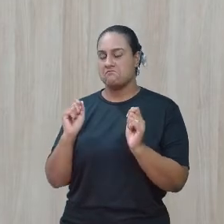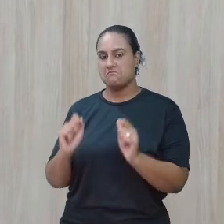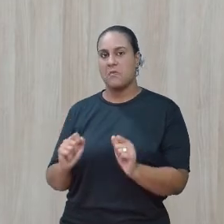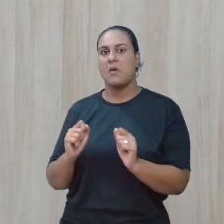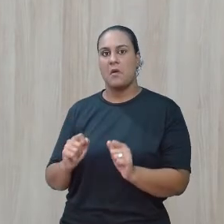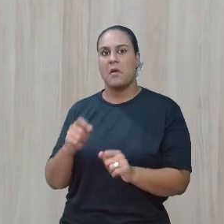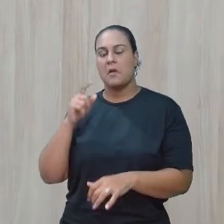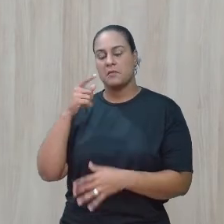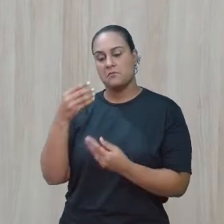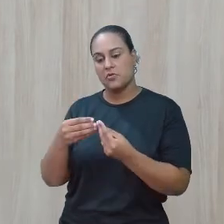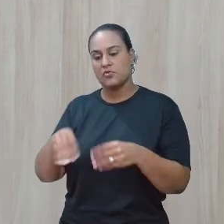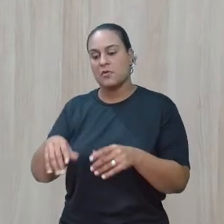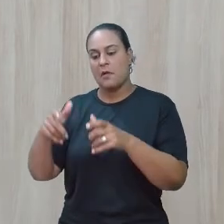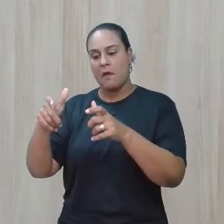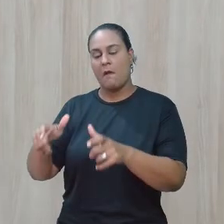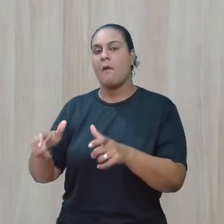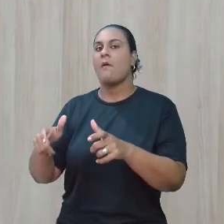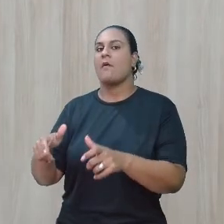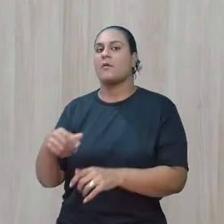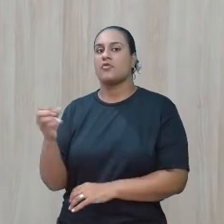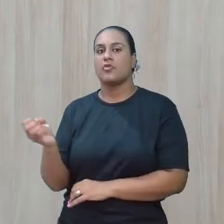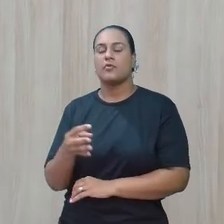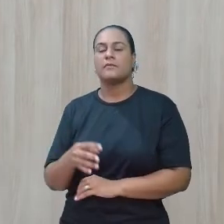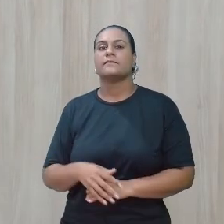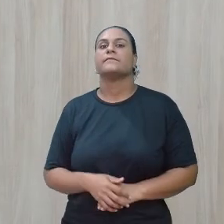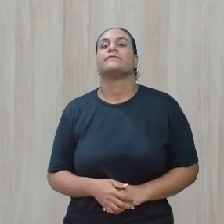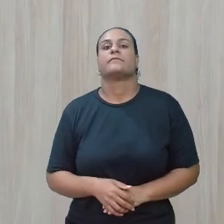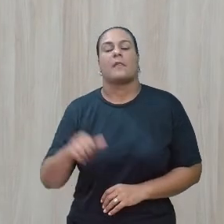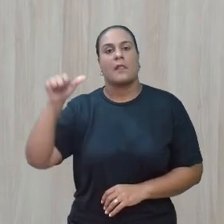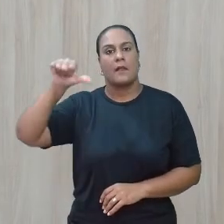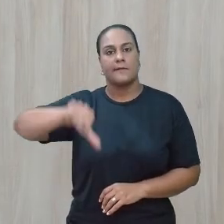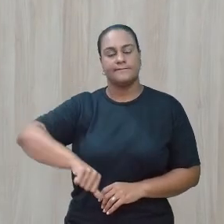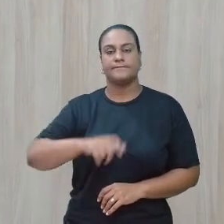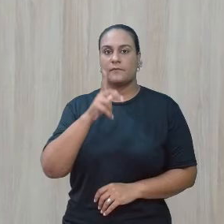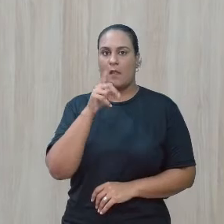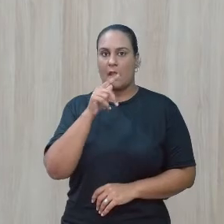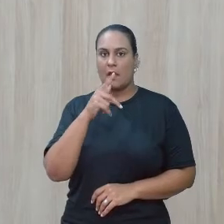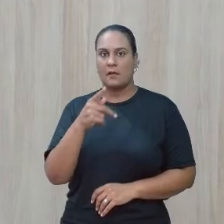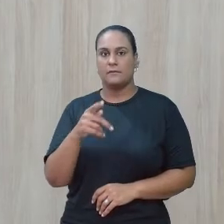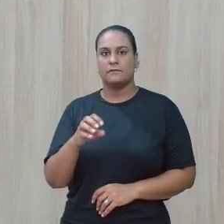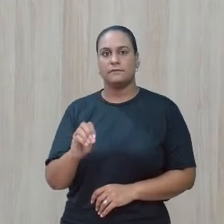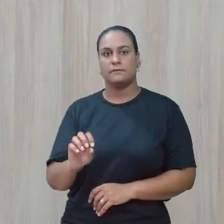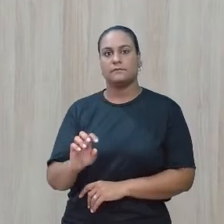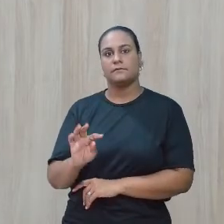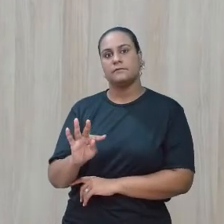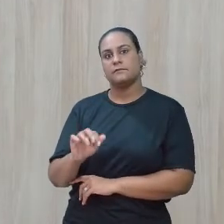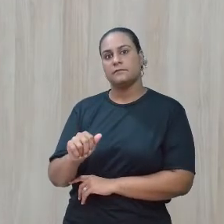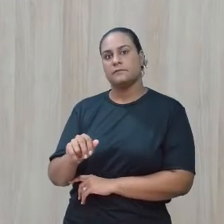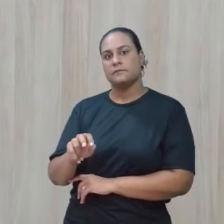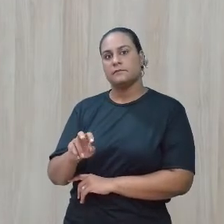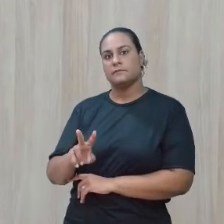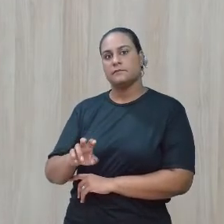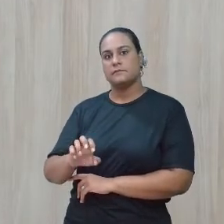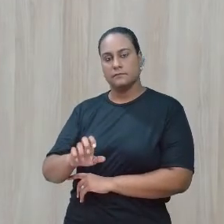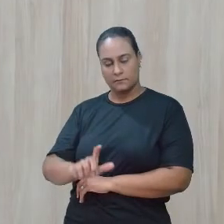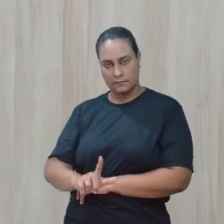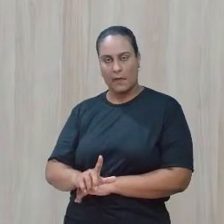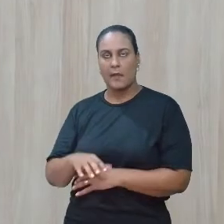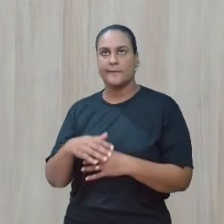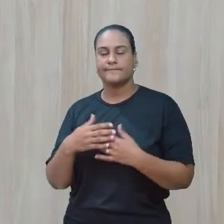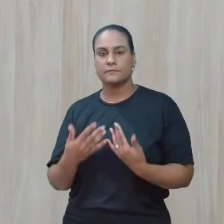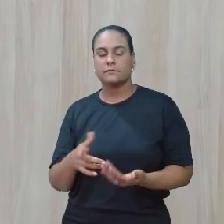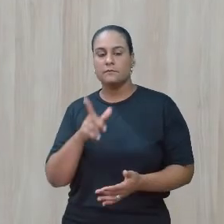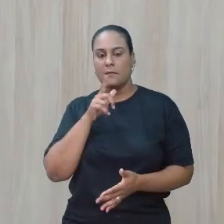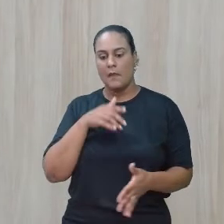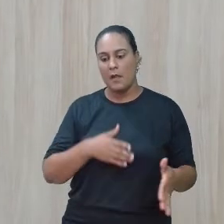em outra localidade. Crise com água potável também, se a gente muda aí, né, o curso da